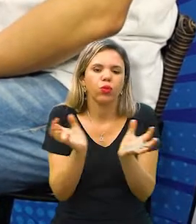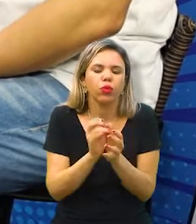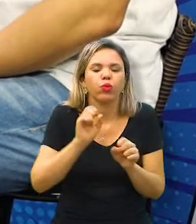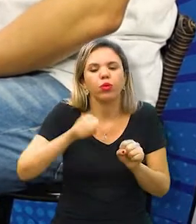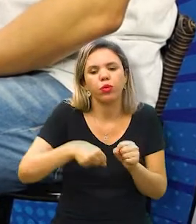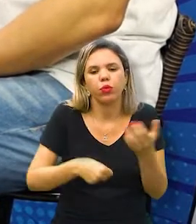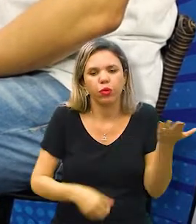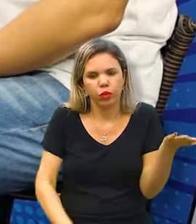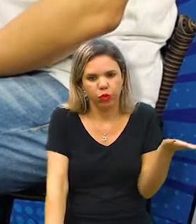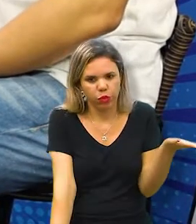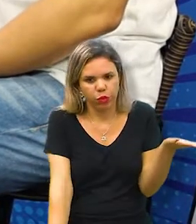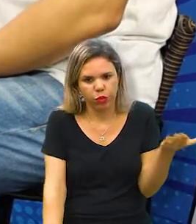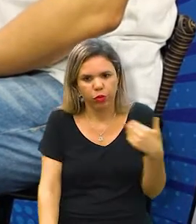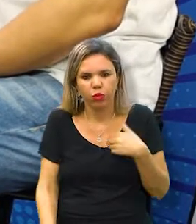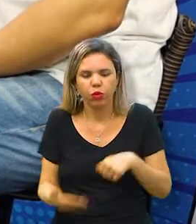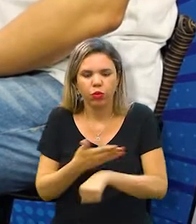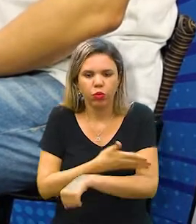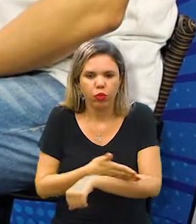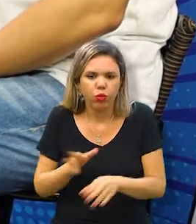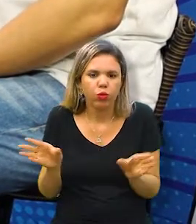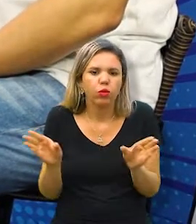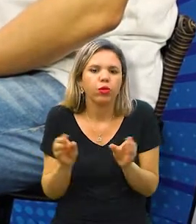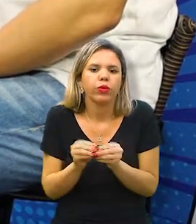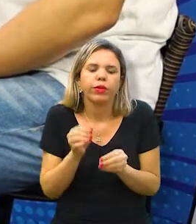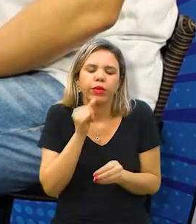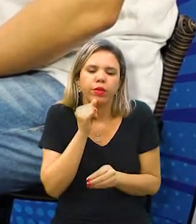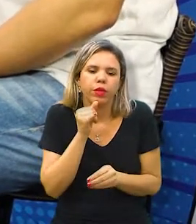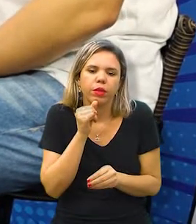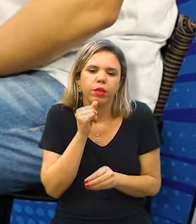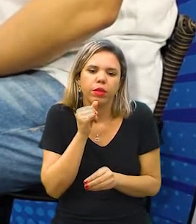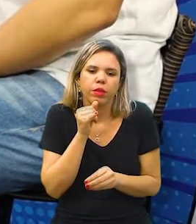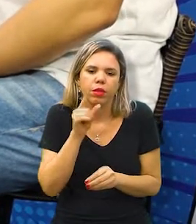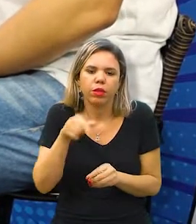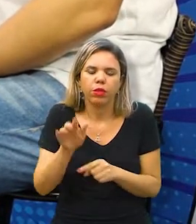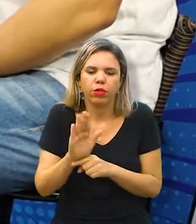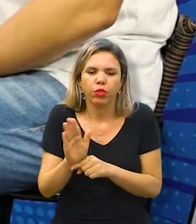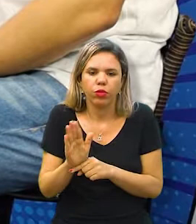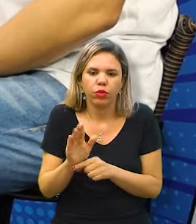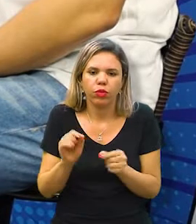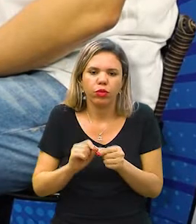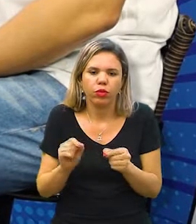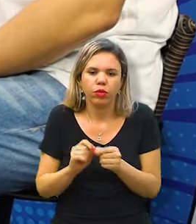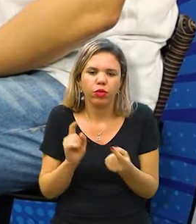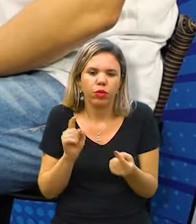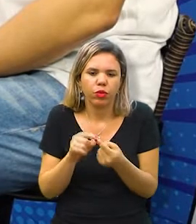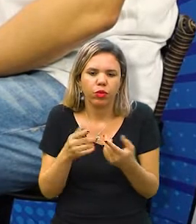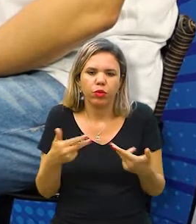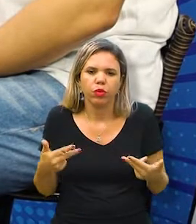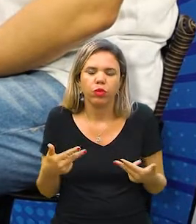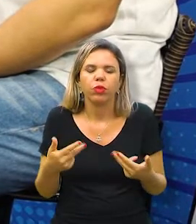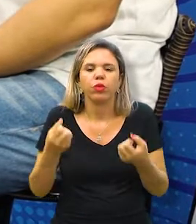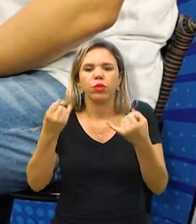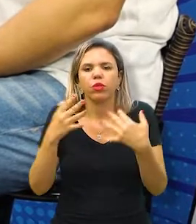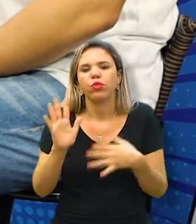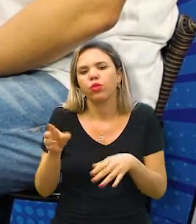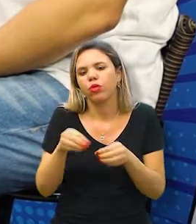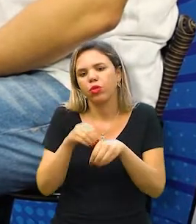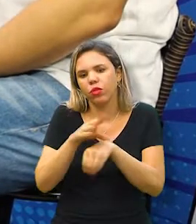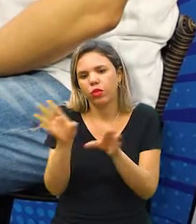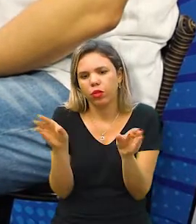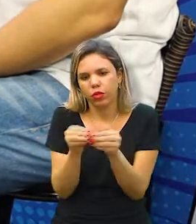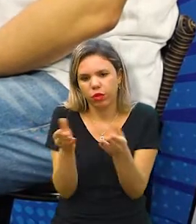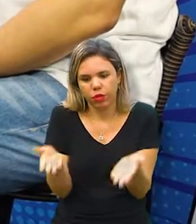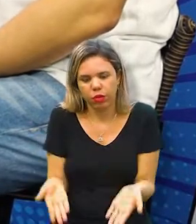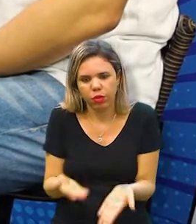do motoclube. Eu costumo definir, ainda mais se é série, para fazer sentido, alguns pontos eu